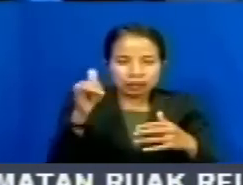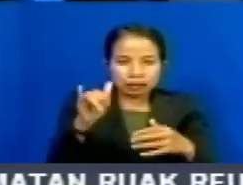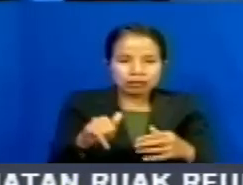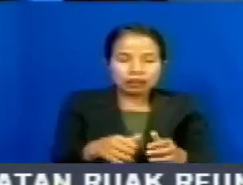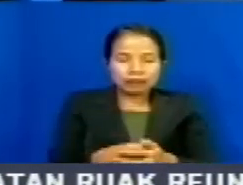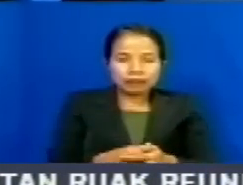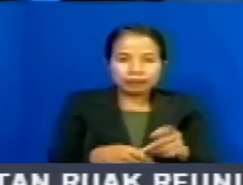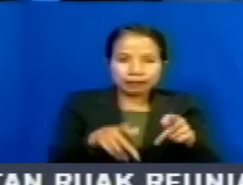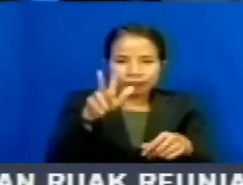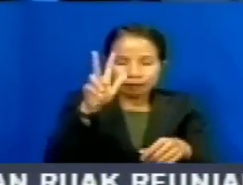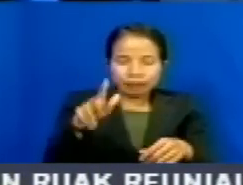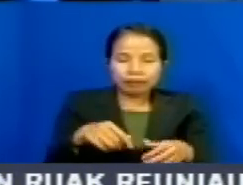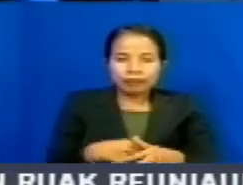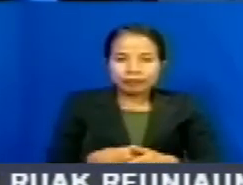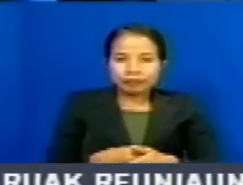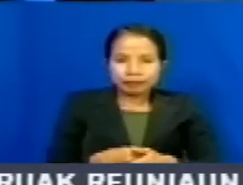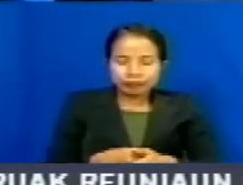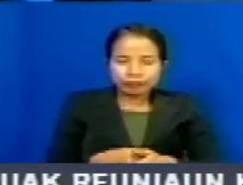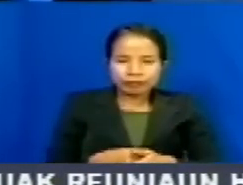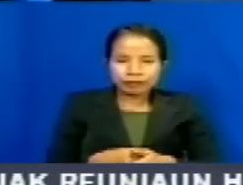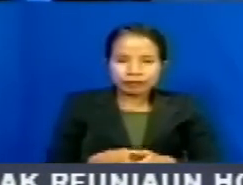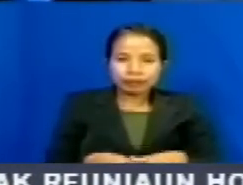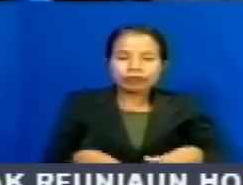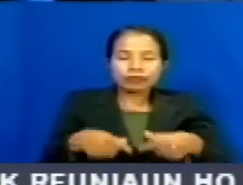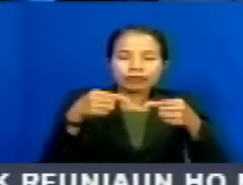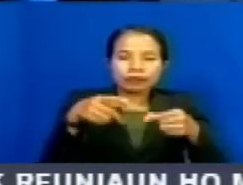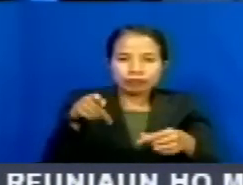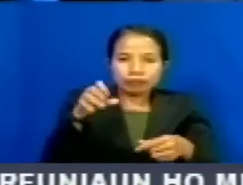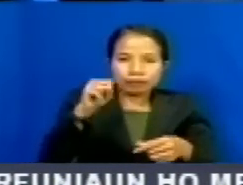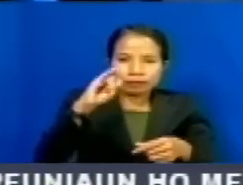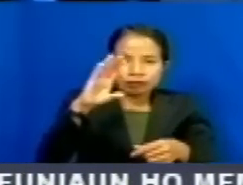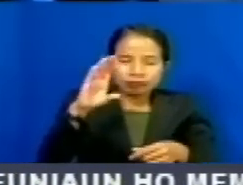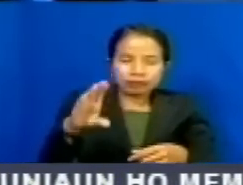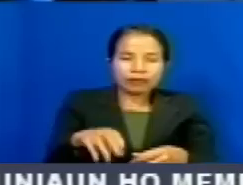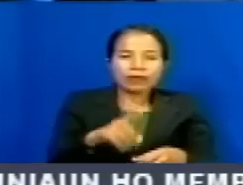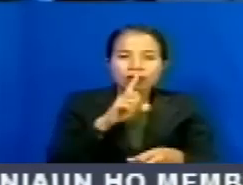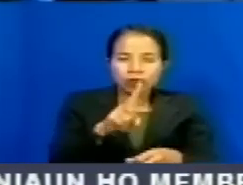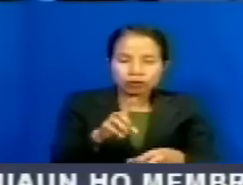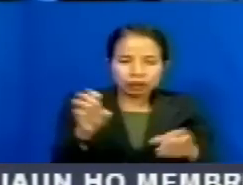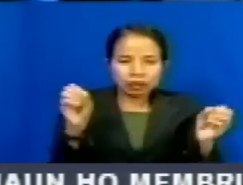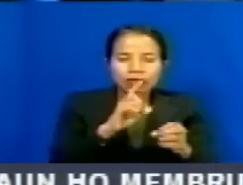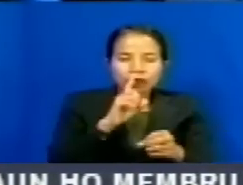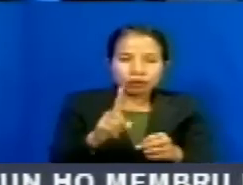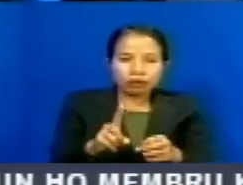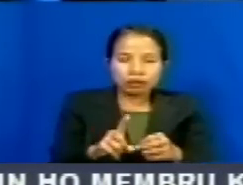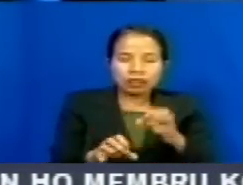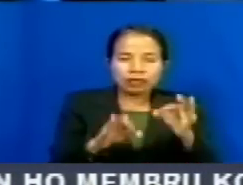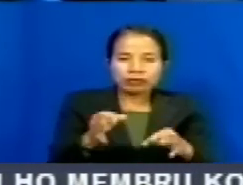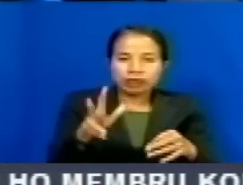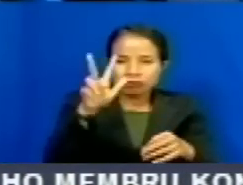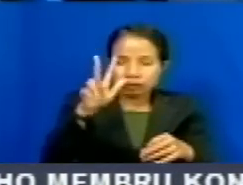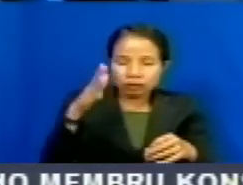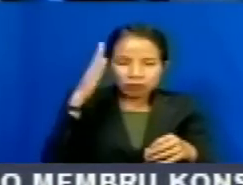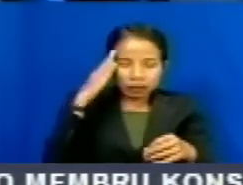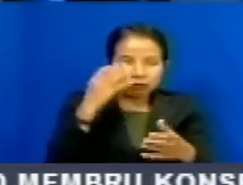Agora vai entregar ona PESIC, esta declaração ona renaba, catacbot los, calalos, maquira, né? Só se na entolo, né? E depois, o senhor